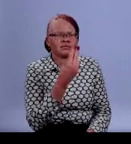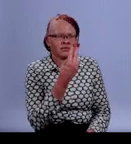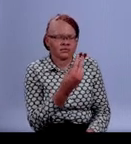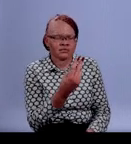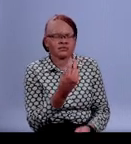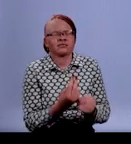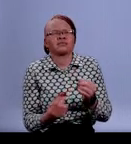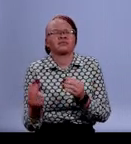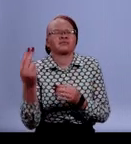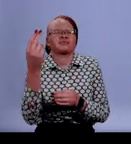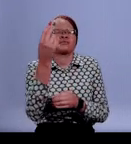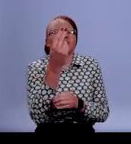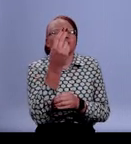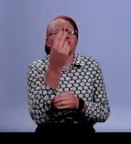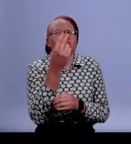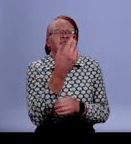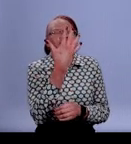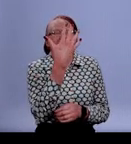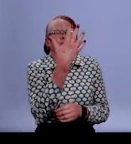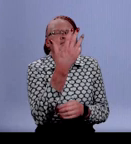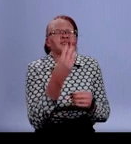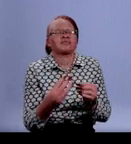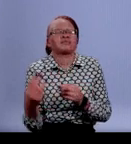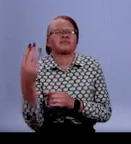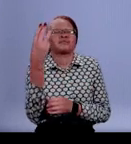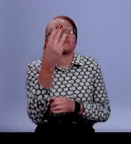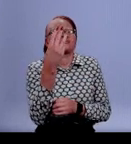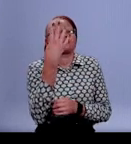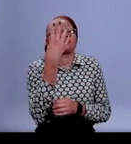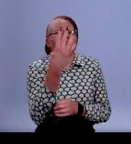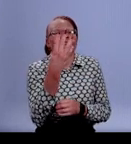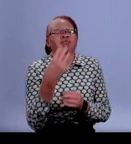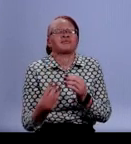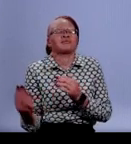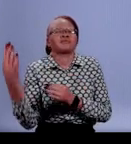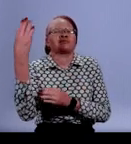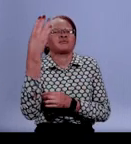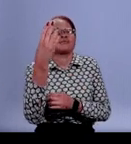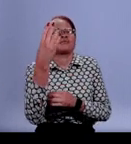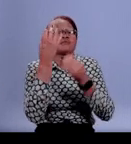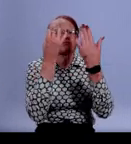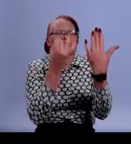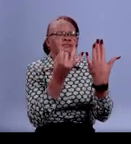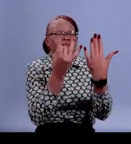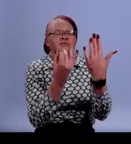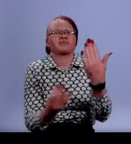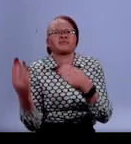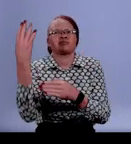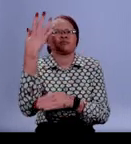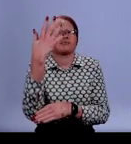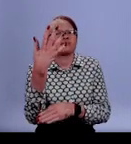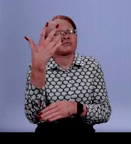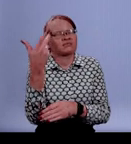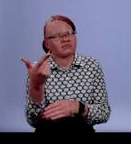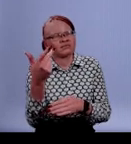os dois elevado a 25 elevada três quatro levando a 4 e 7